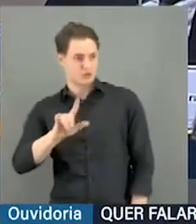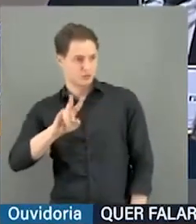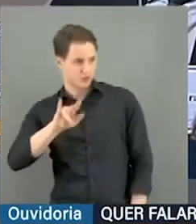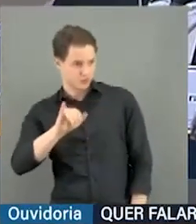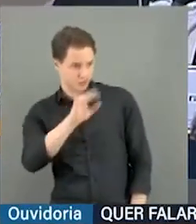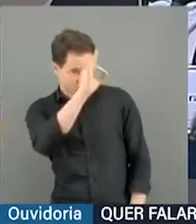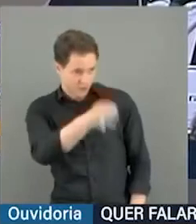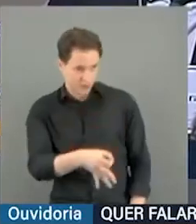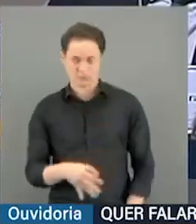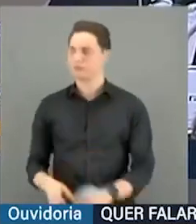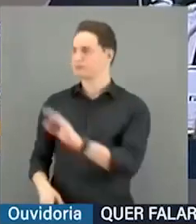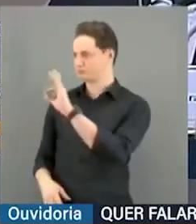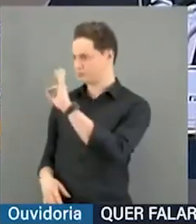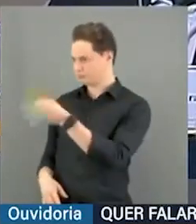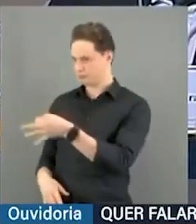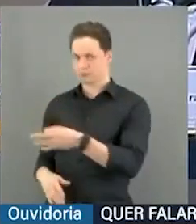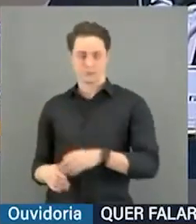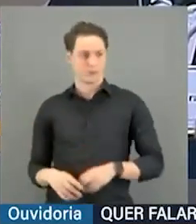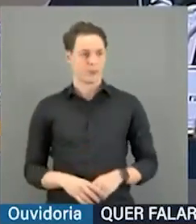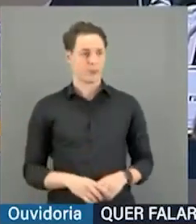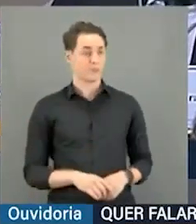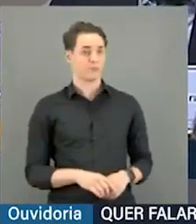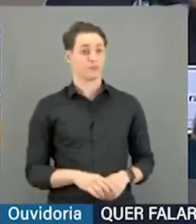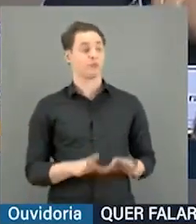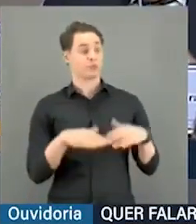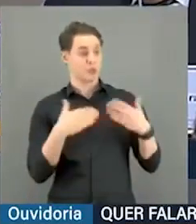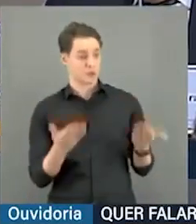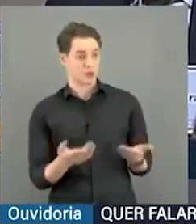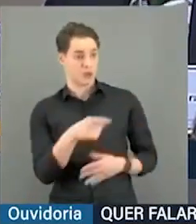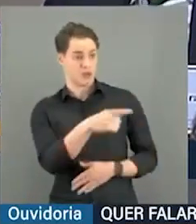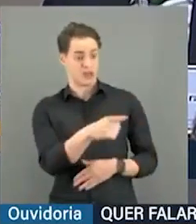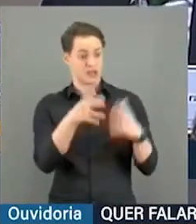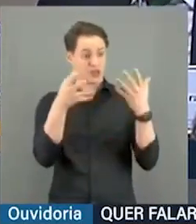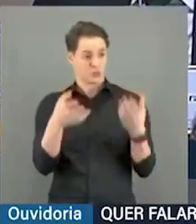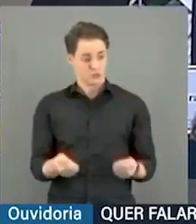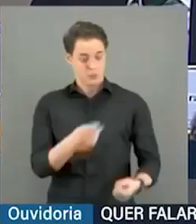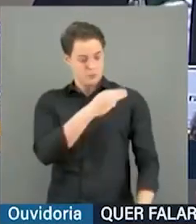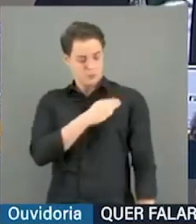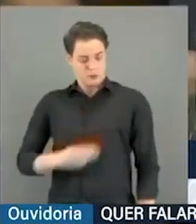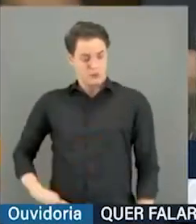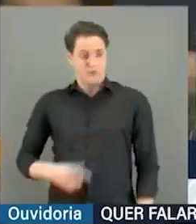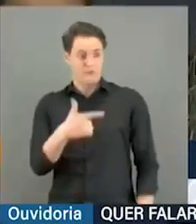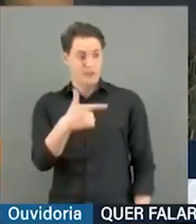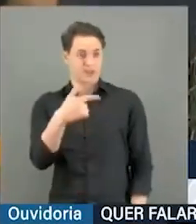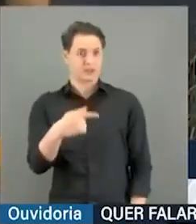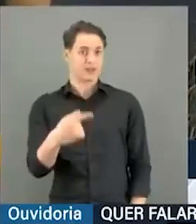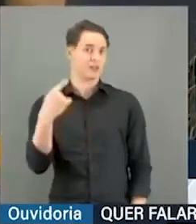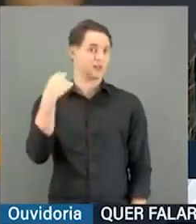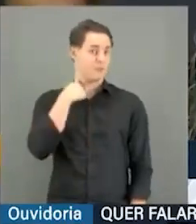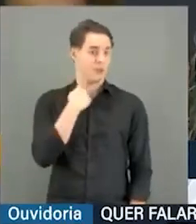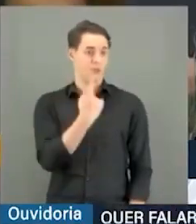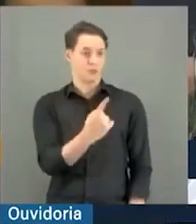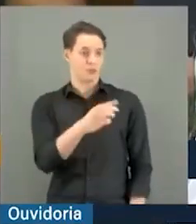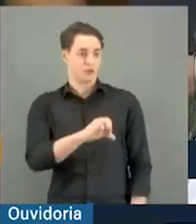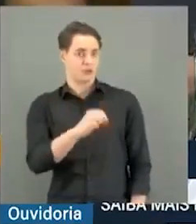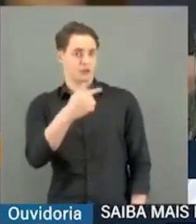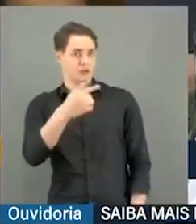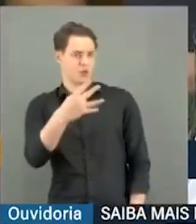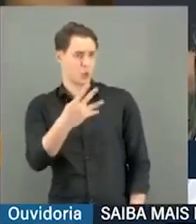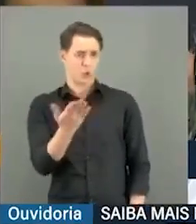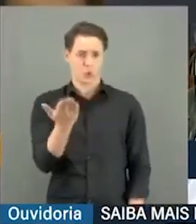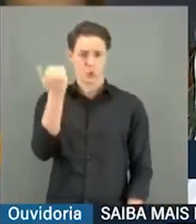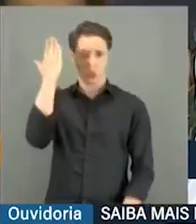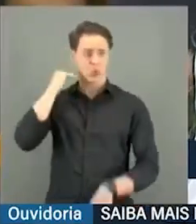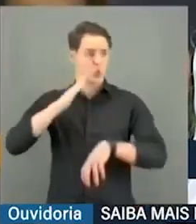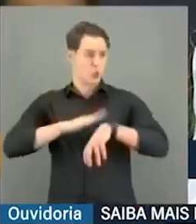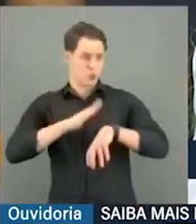Correto. Frota assumiu o Ministério do Exército em 27 de maio de 1974. Naquela época,